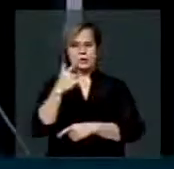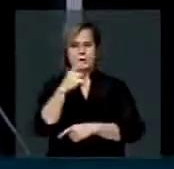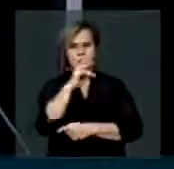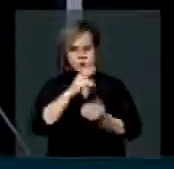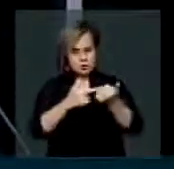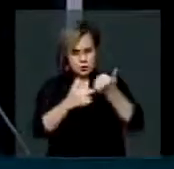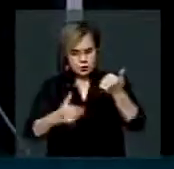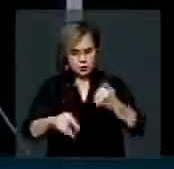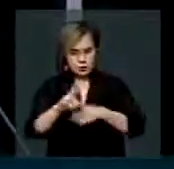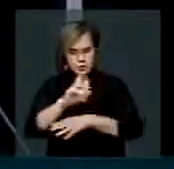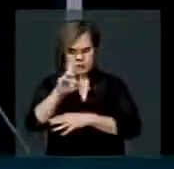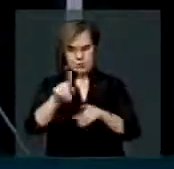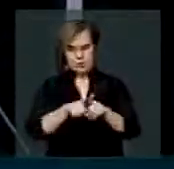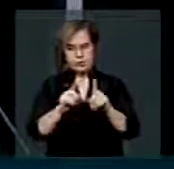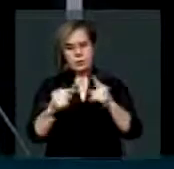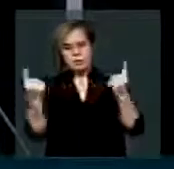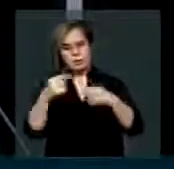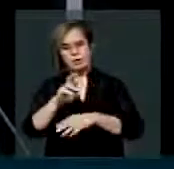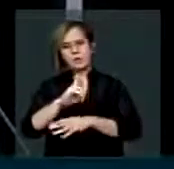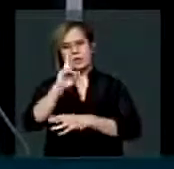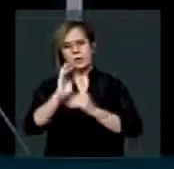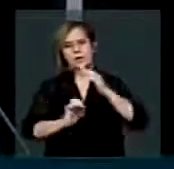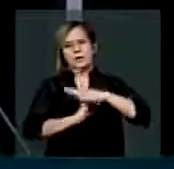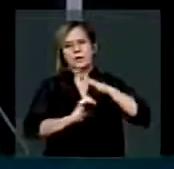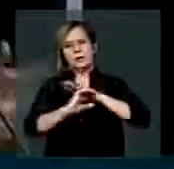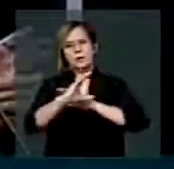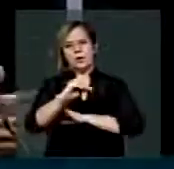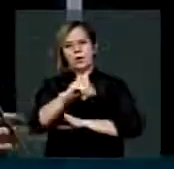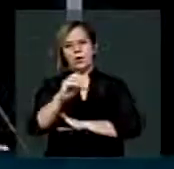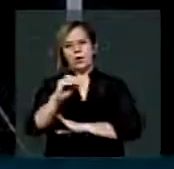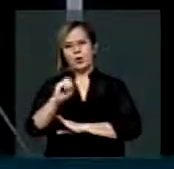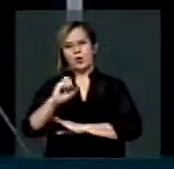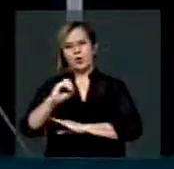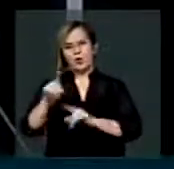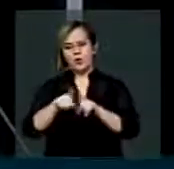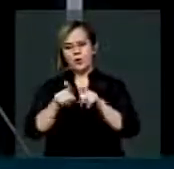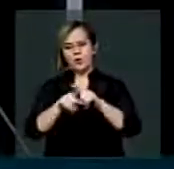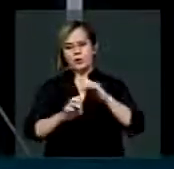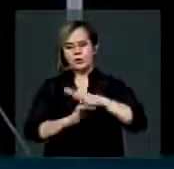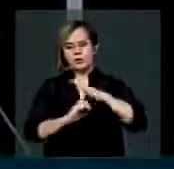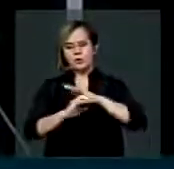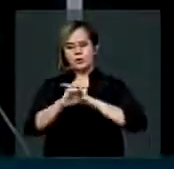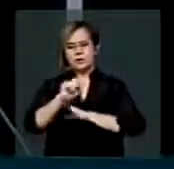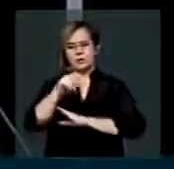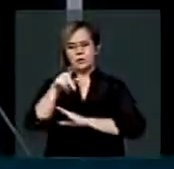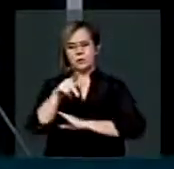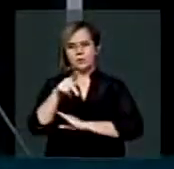sobretudo, contra os diretores da empresa Colosso e da empresa